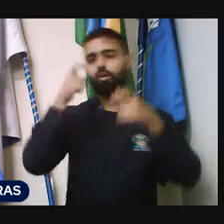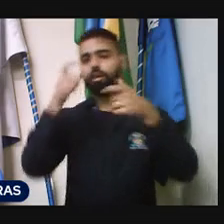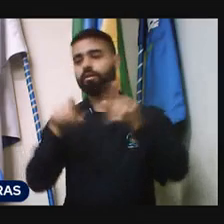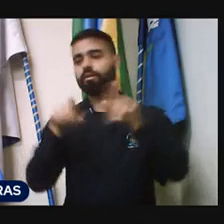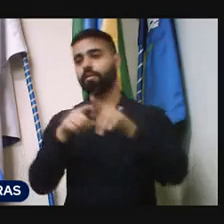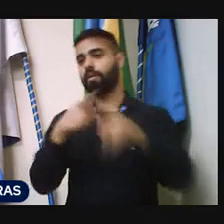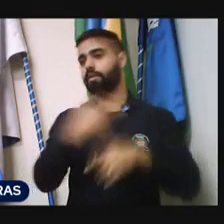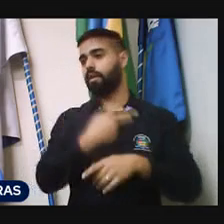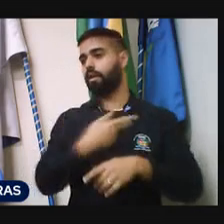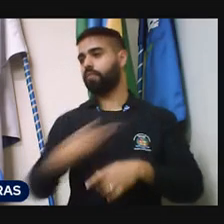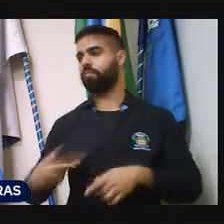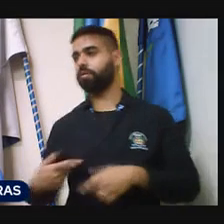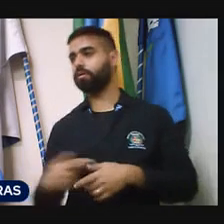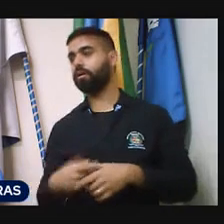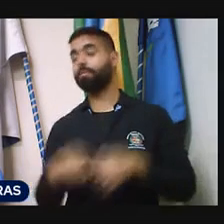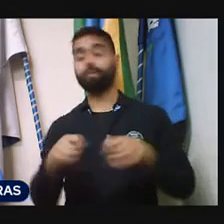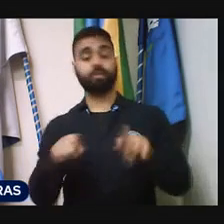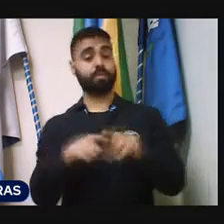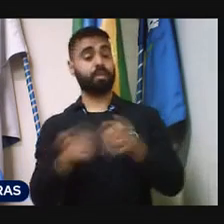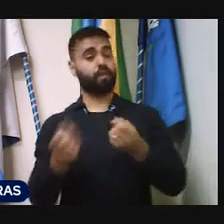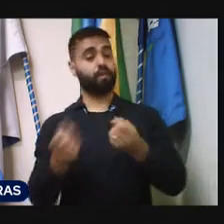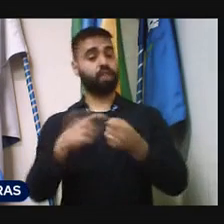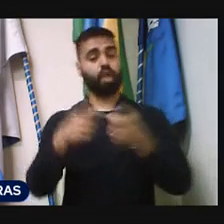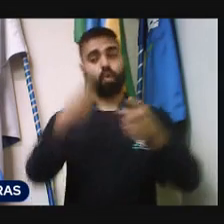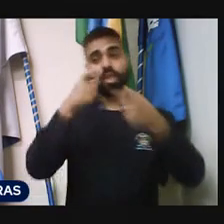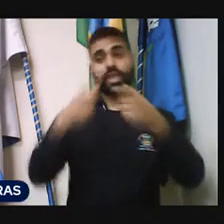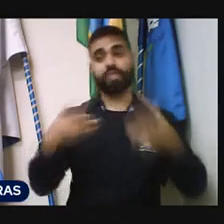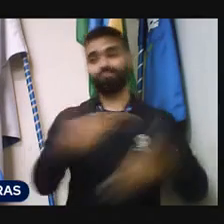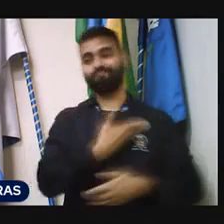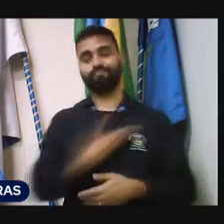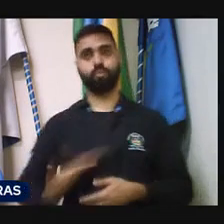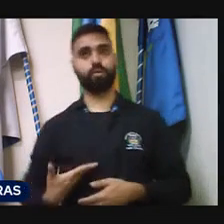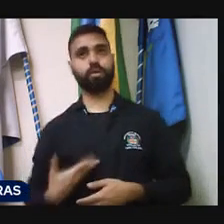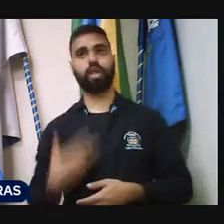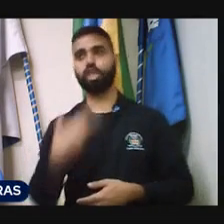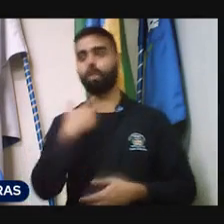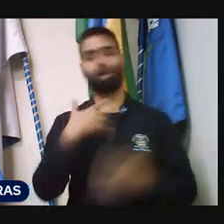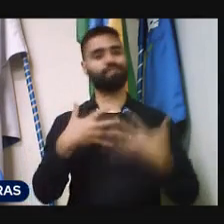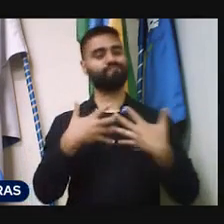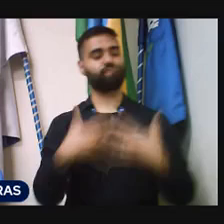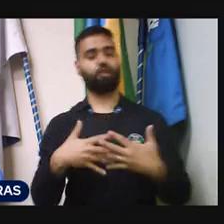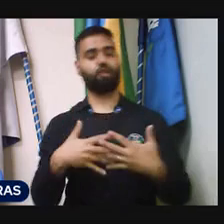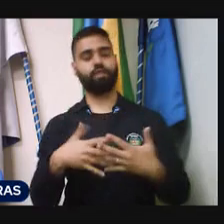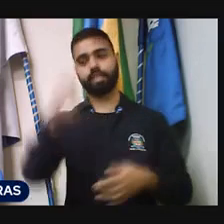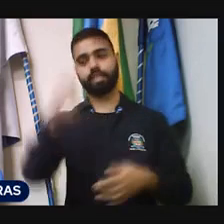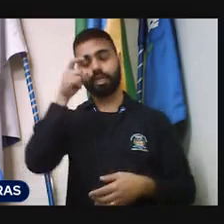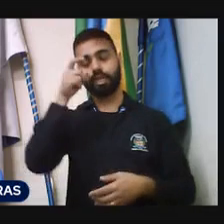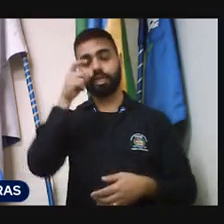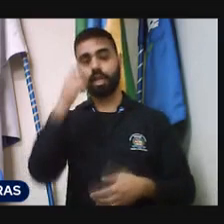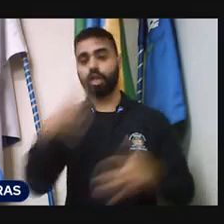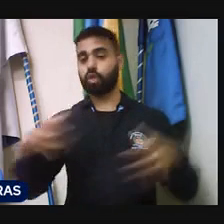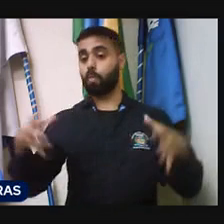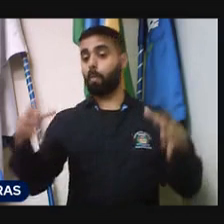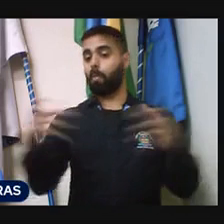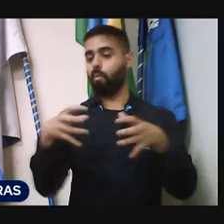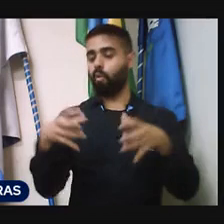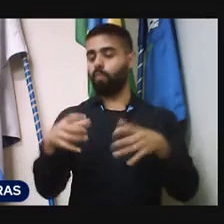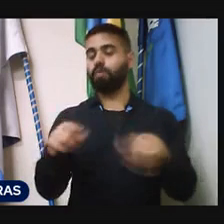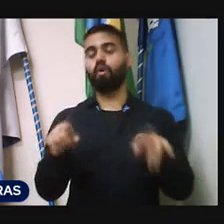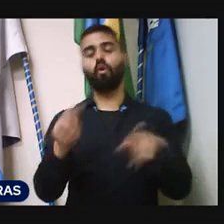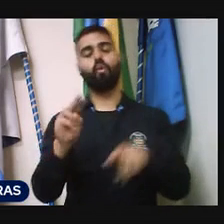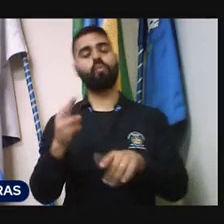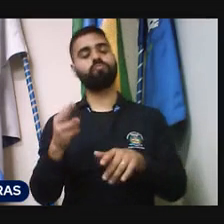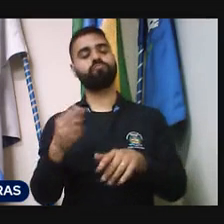imediato se último de sua atuação deve ser voltado para o interesse público não se pode confundir interesse público com interesse individual nesse